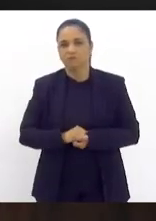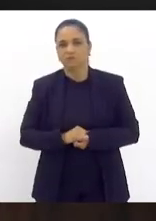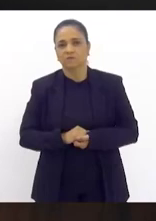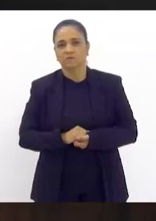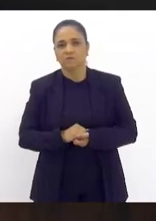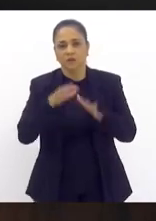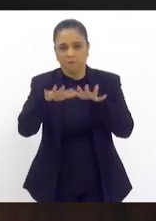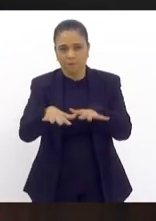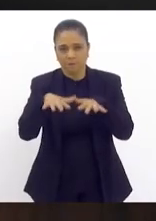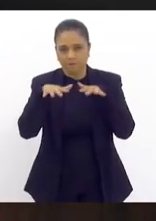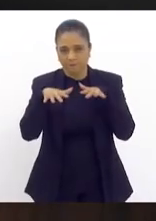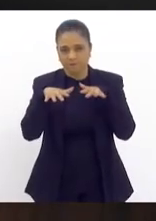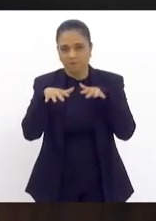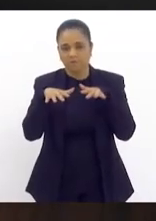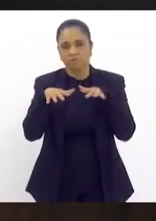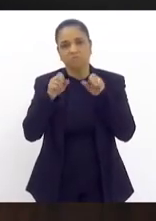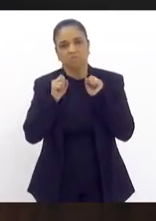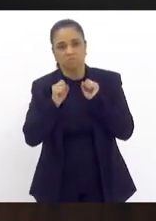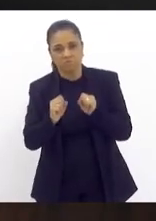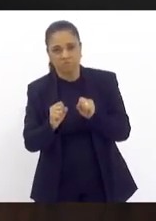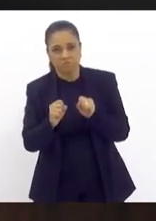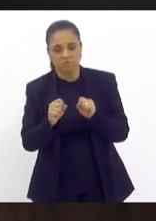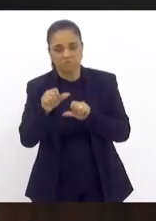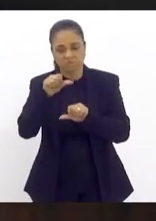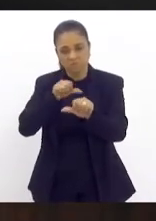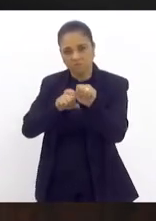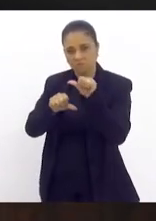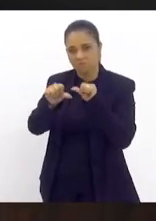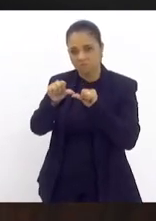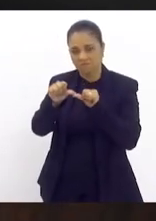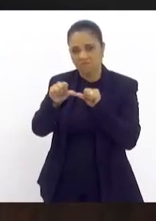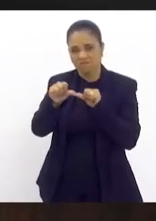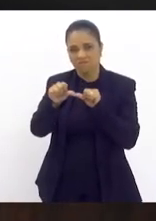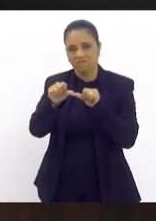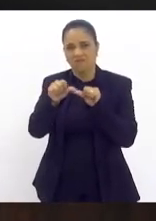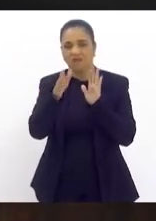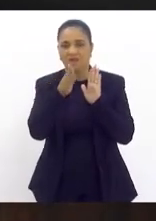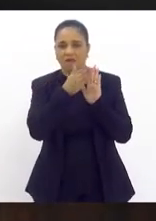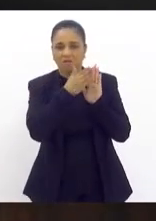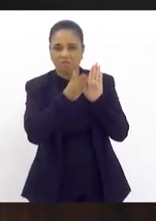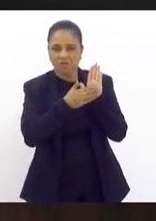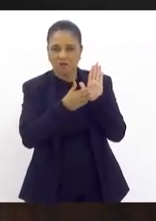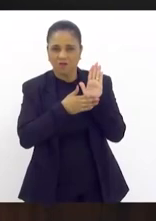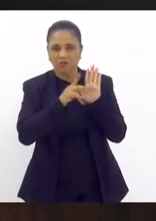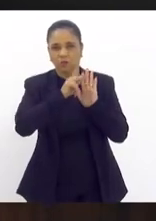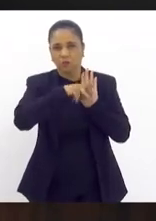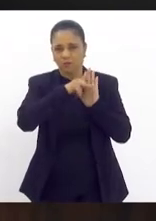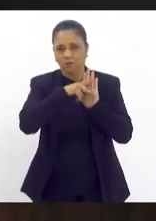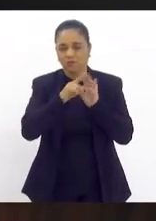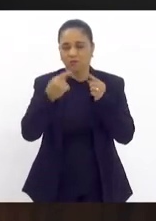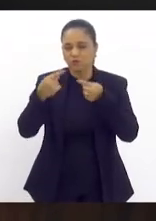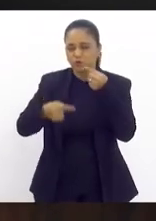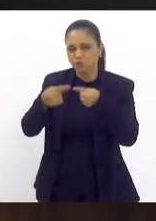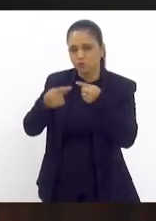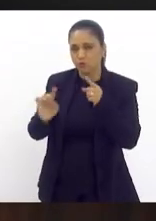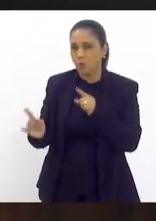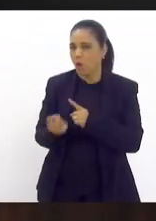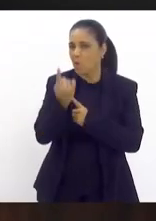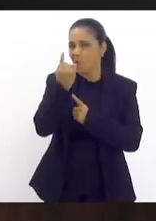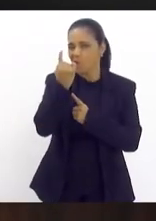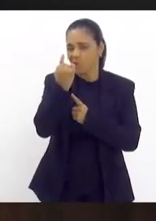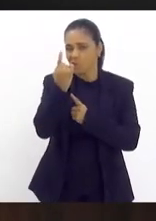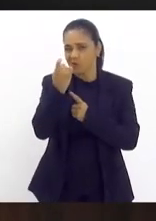ao plenário, se eu puder inverter a pauta nesse projeto, porque ainda está sendo discutida ali uma única emenda que